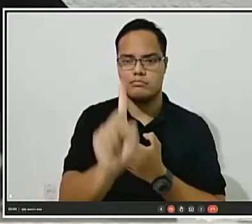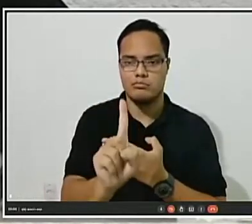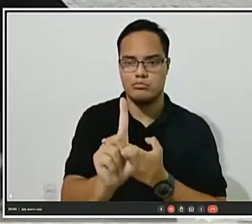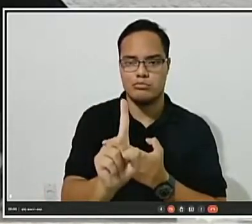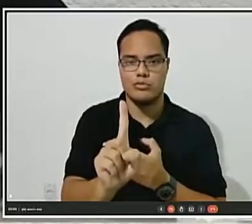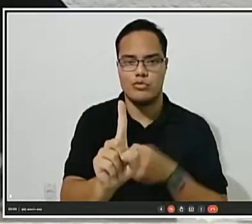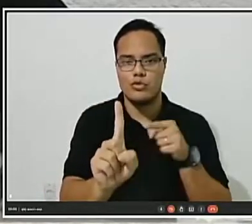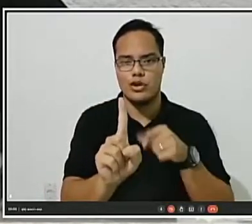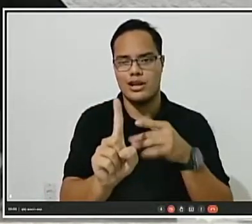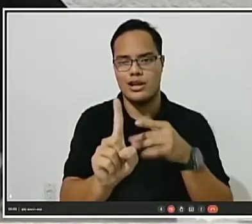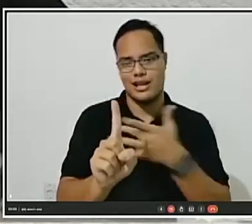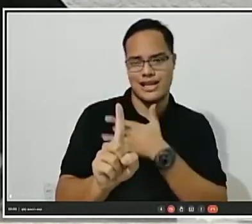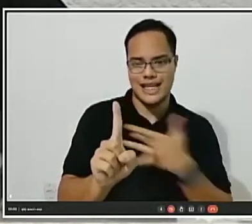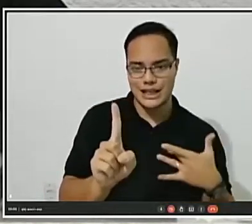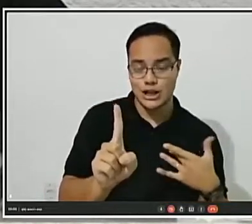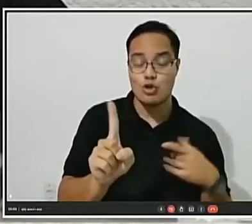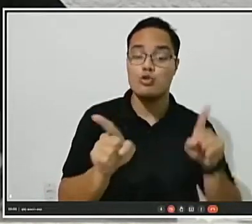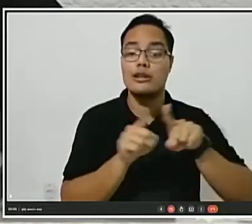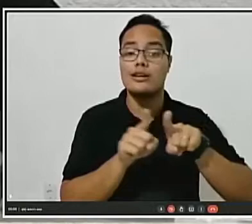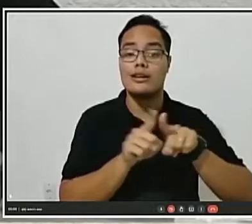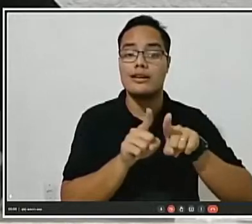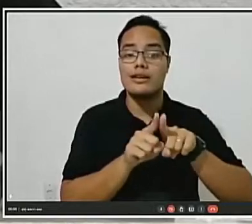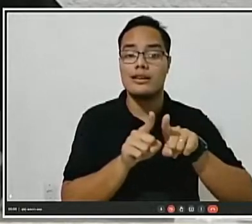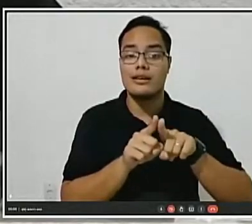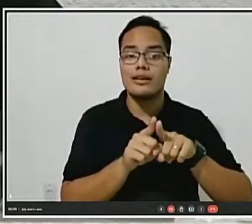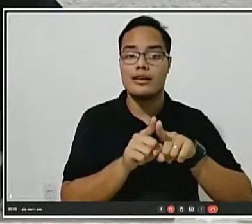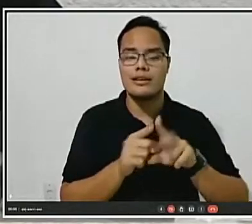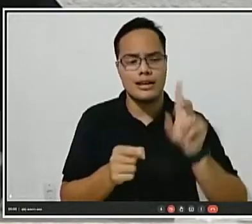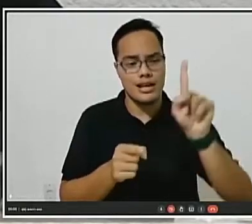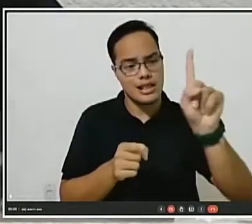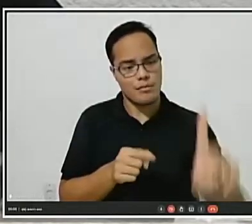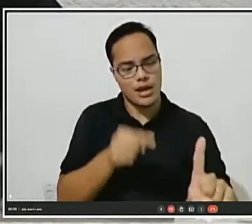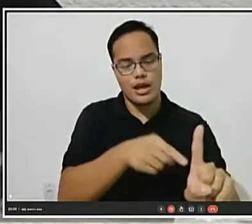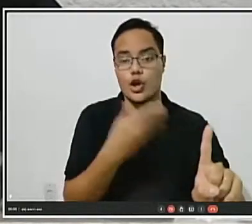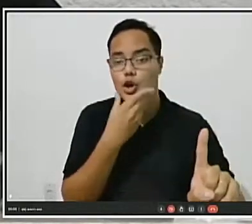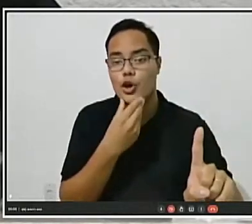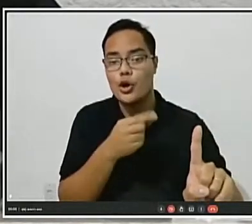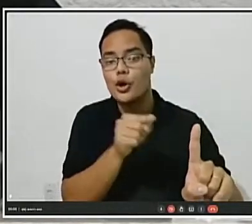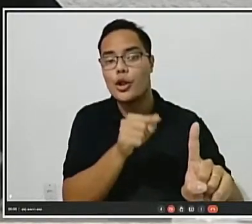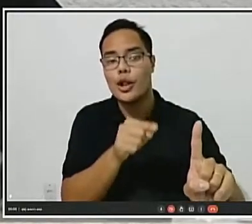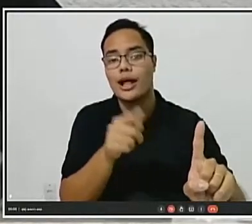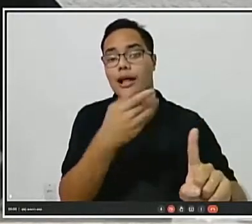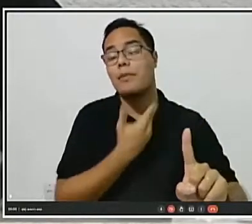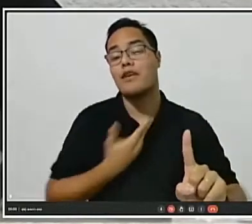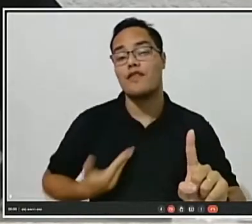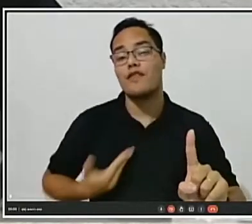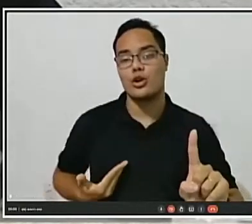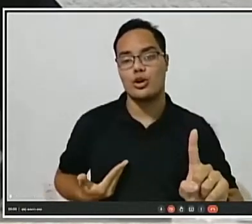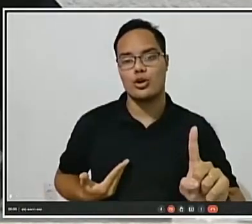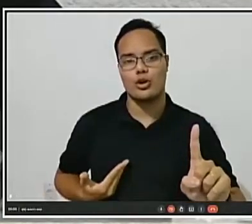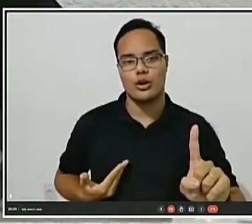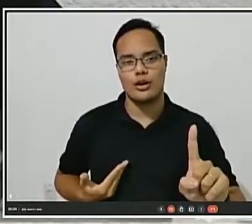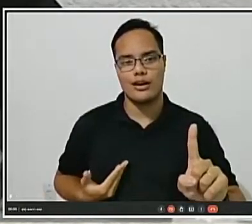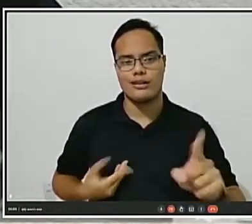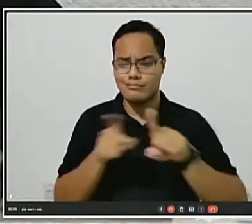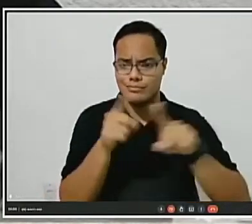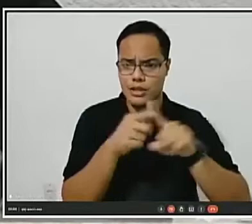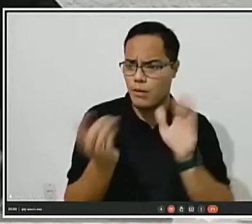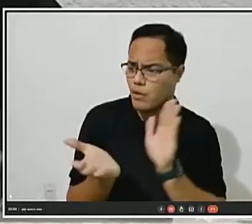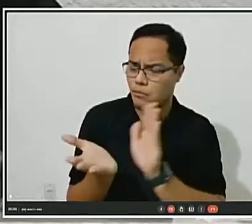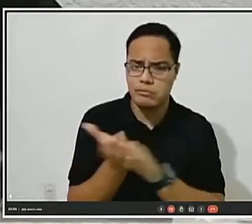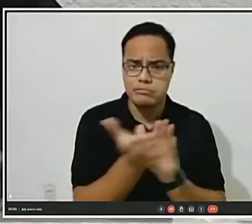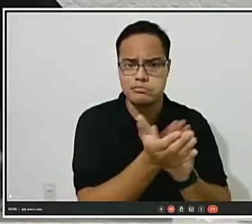e também o espaço dado ao representante da prefeitura, e também parabenizar a todos